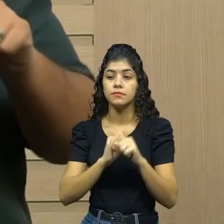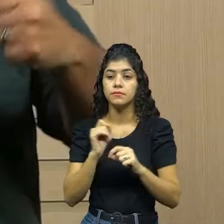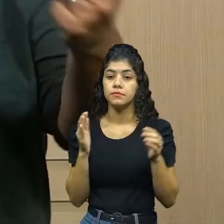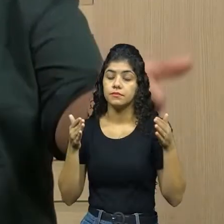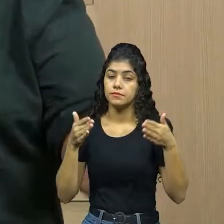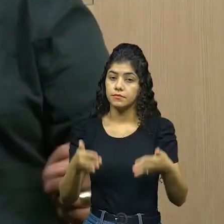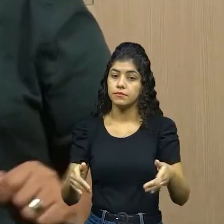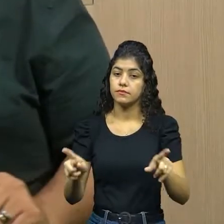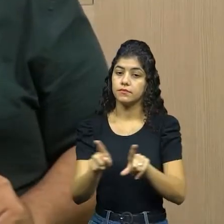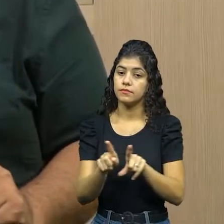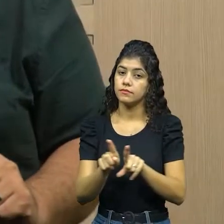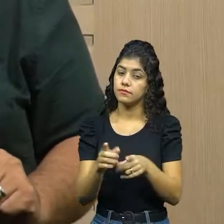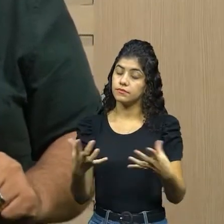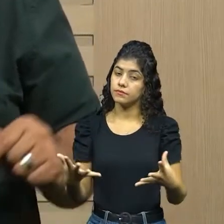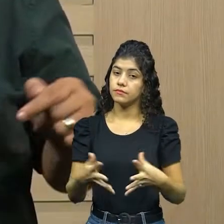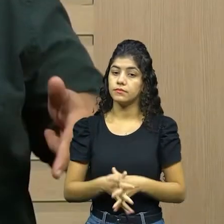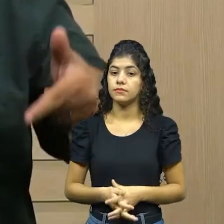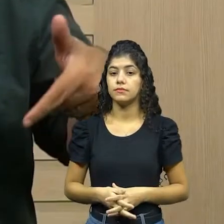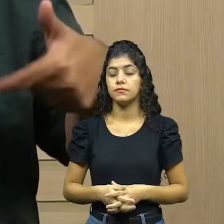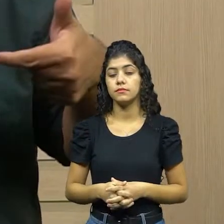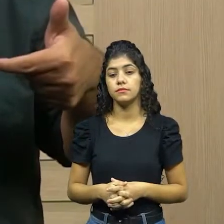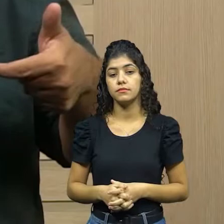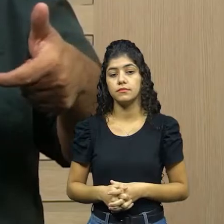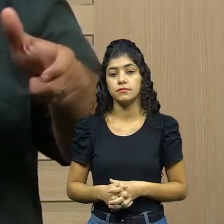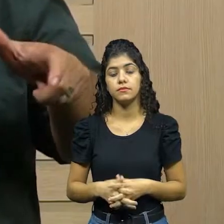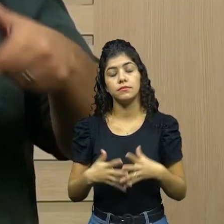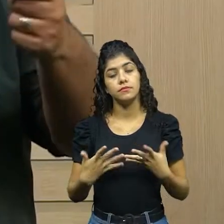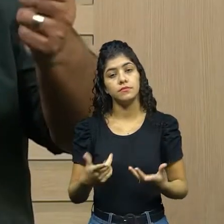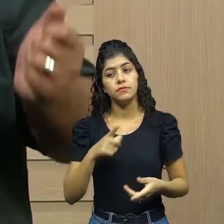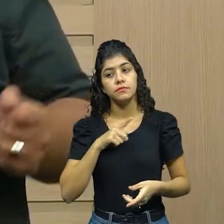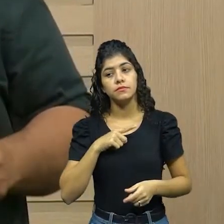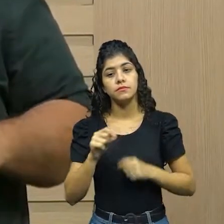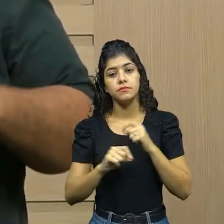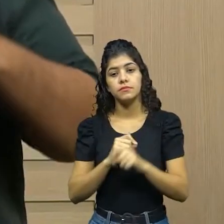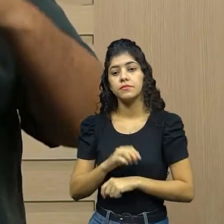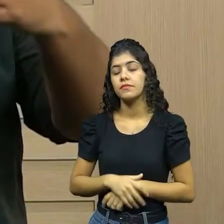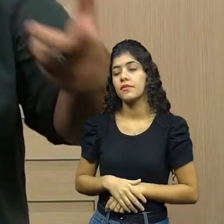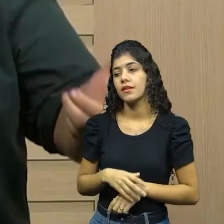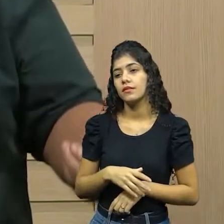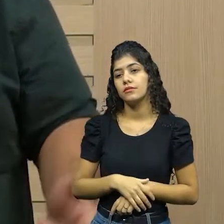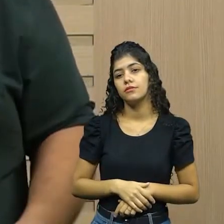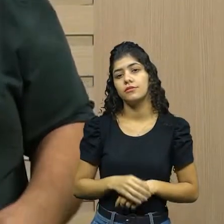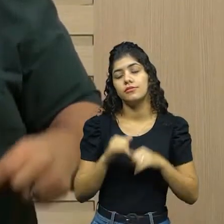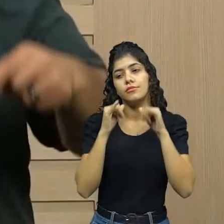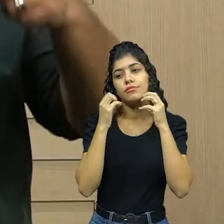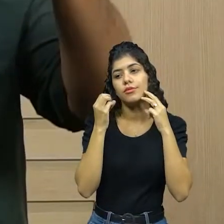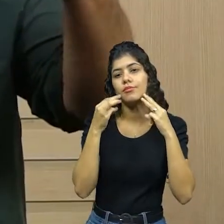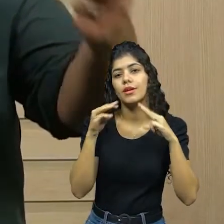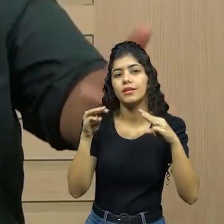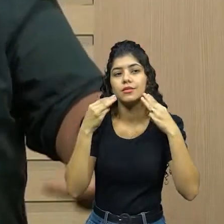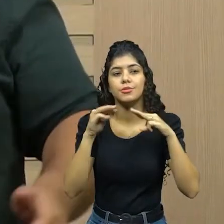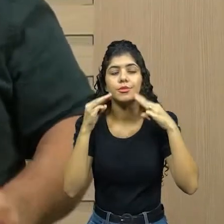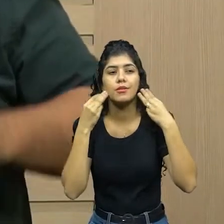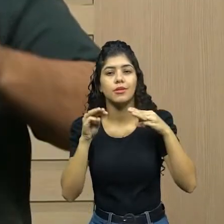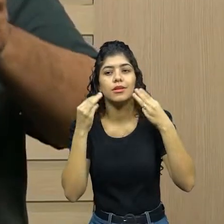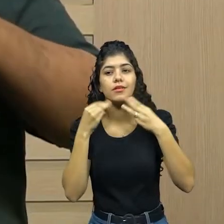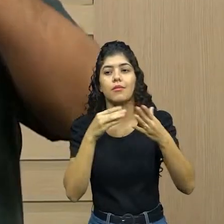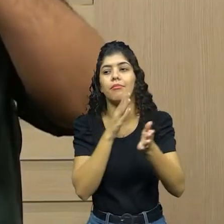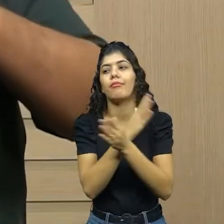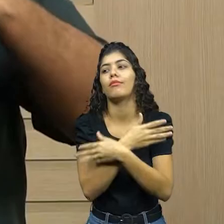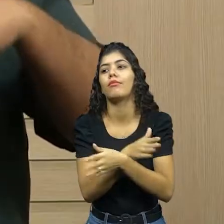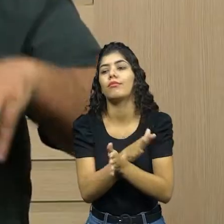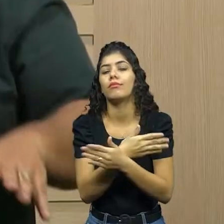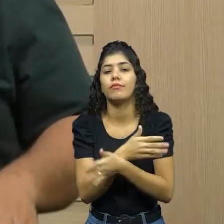eu focar qual é o meu marketing. Porque senão eu vou gastar meu latim, gastar a minha propaganda, gastar meu relacionamento para alguém